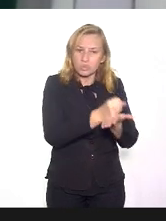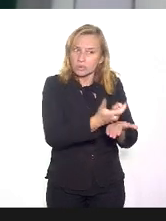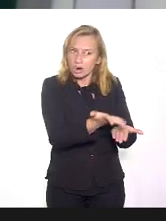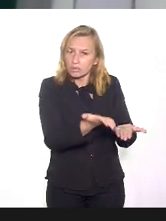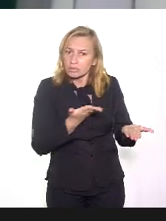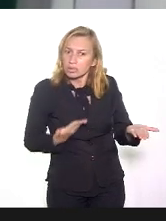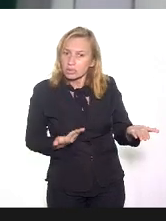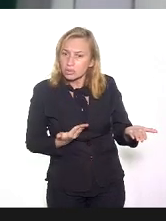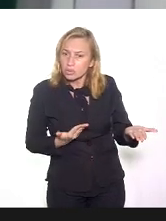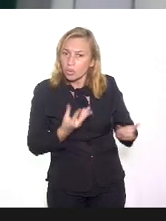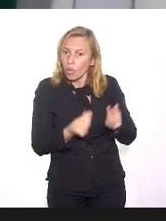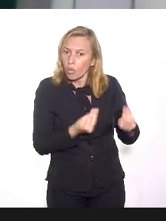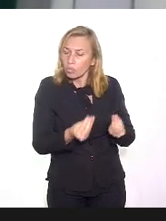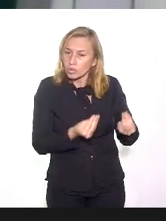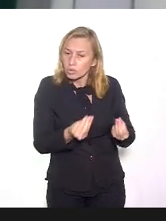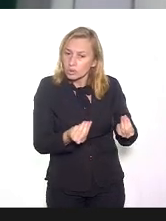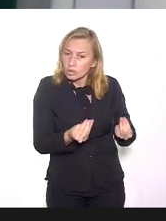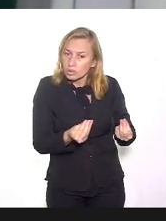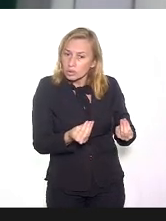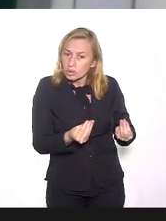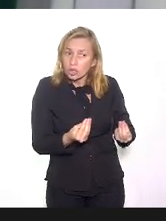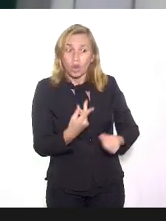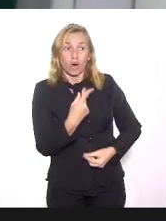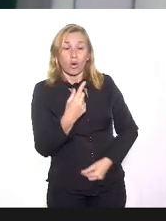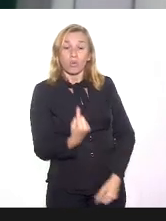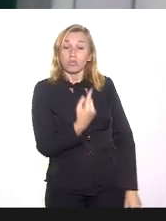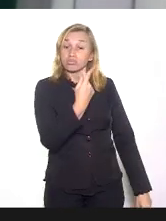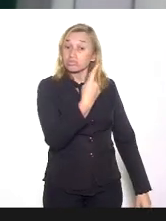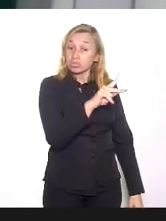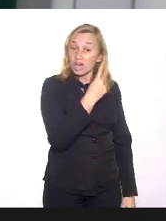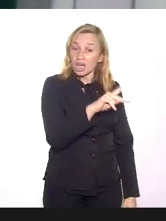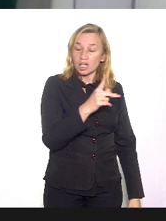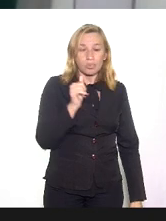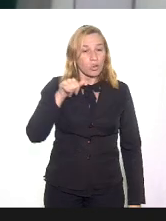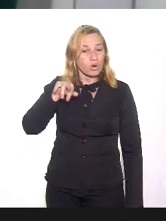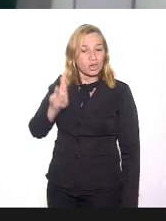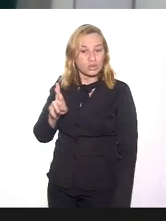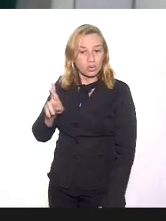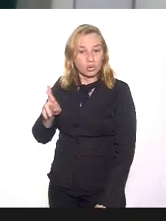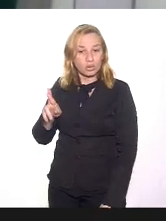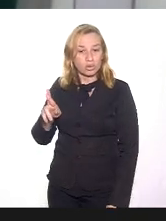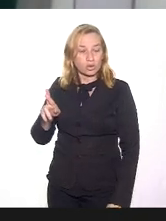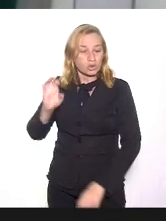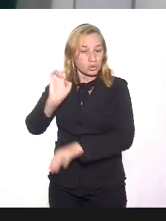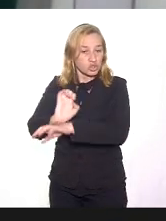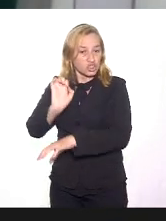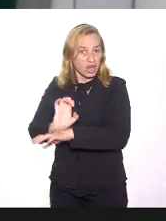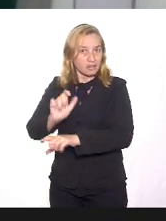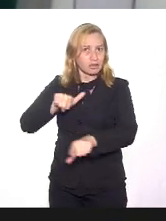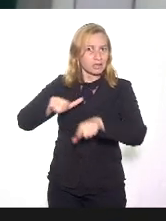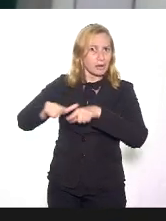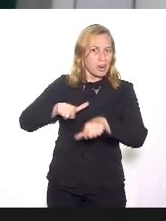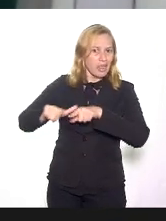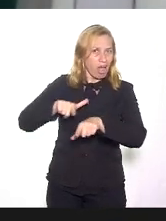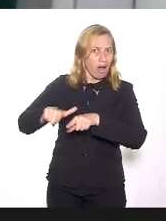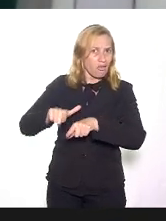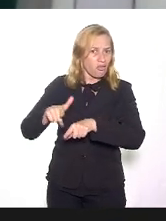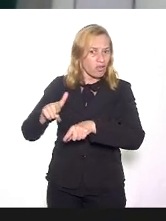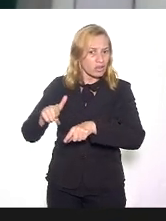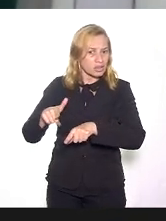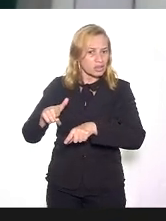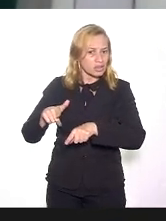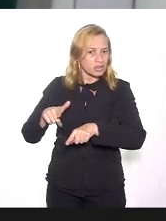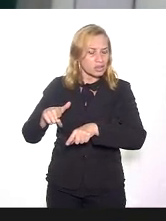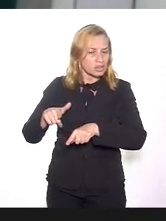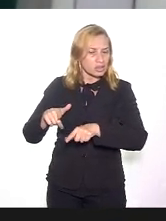instrumento, inclusive a um deles, procurador de carreira do Estado, que atuava na